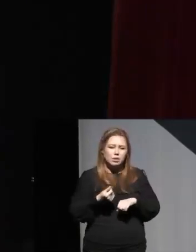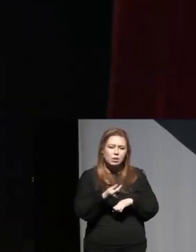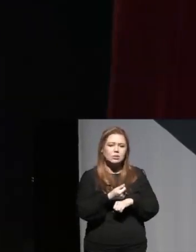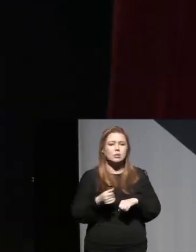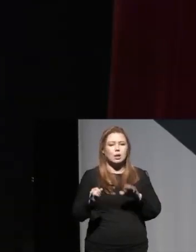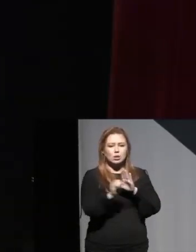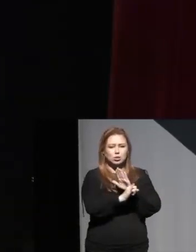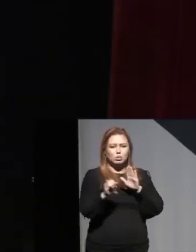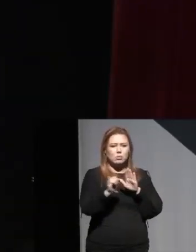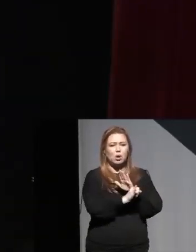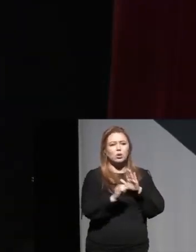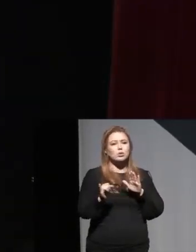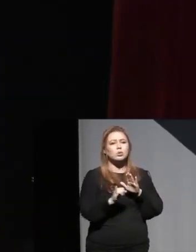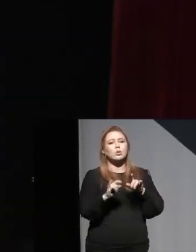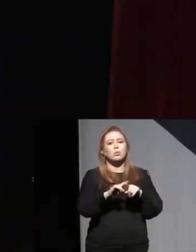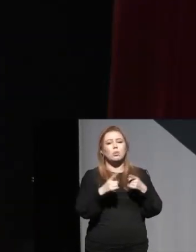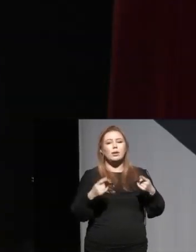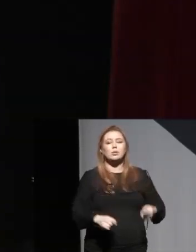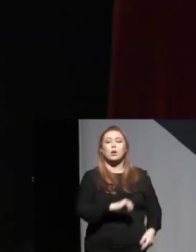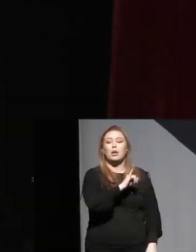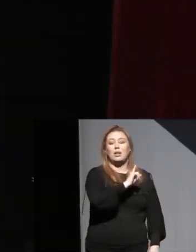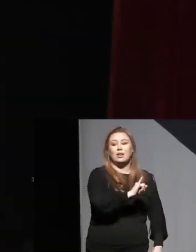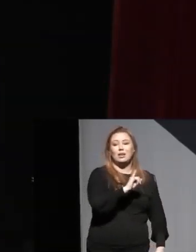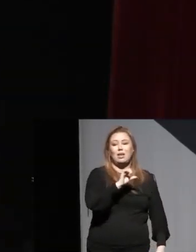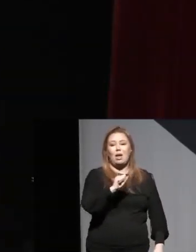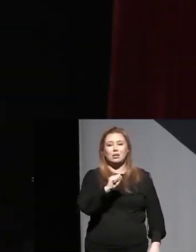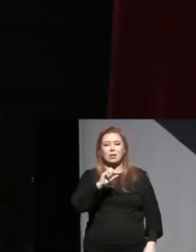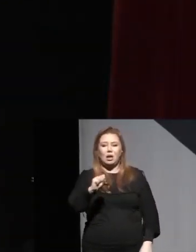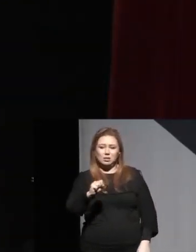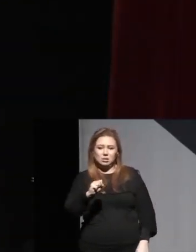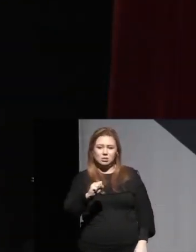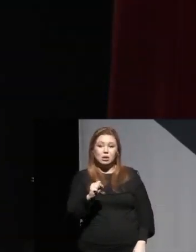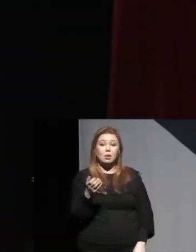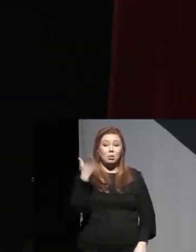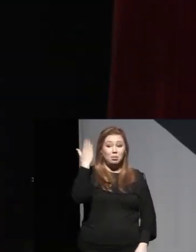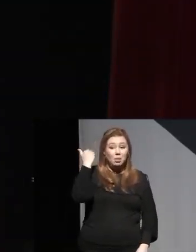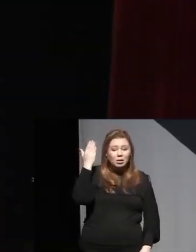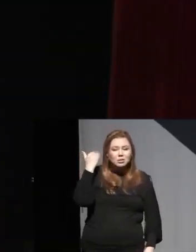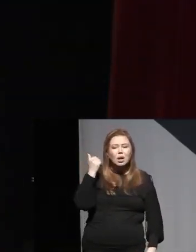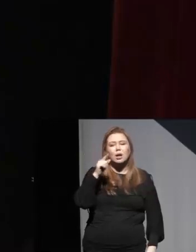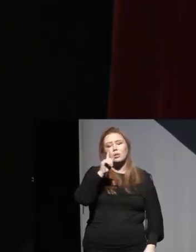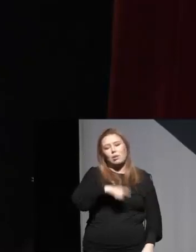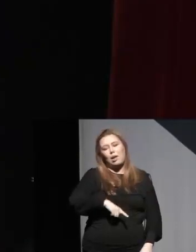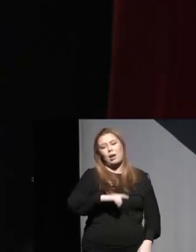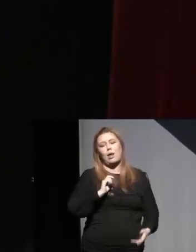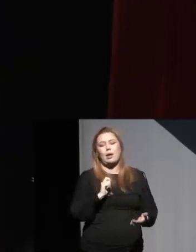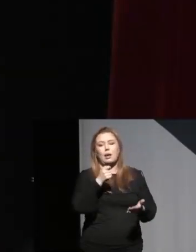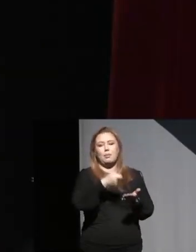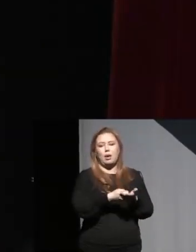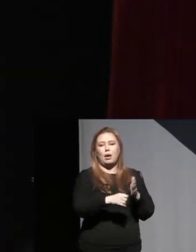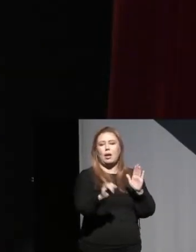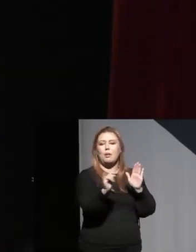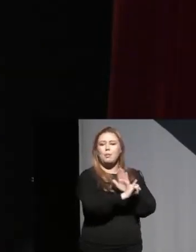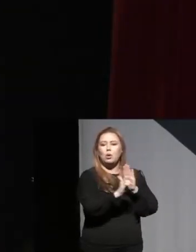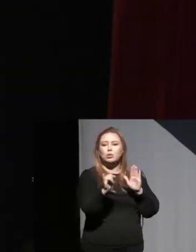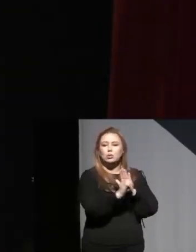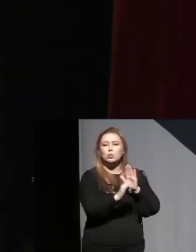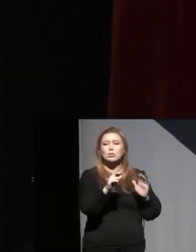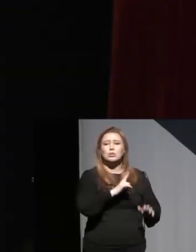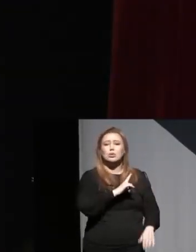tributária, mas ficaram com o ISS, que à época era o tributo que menos